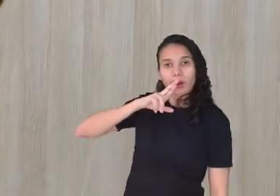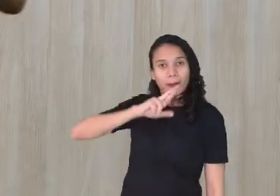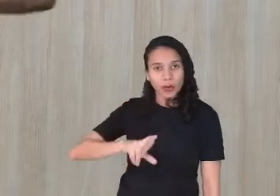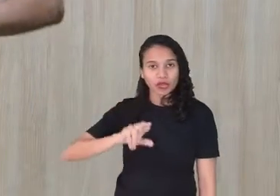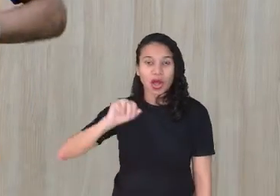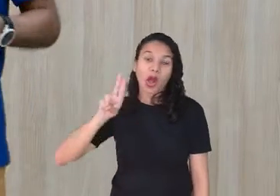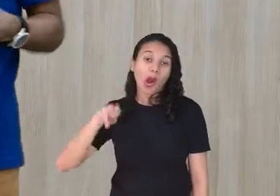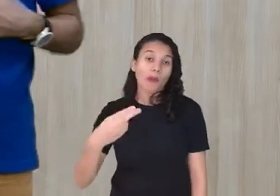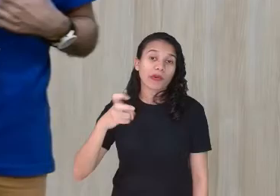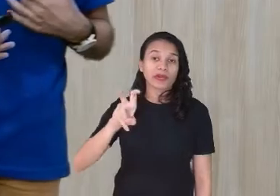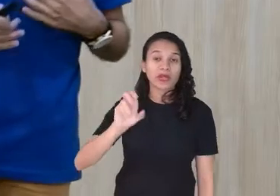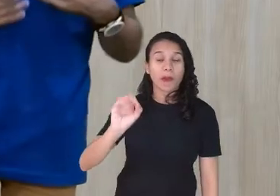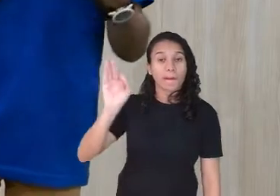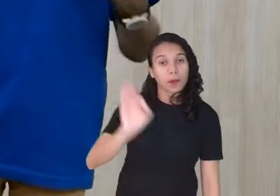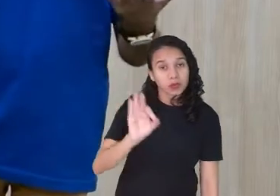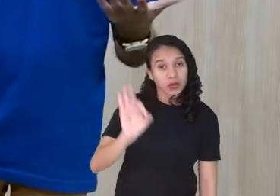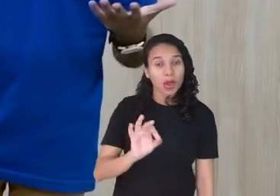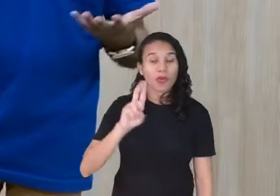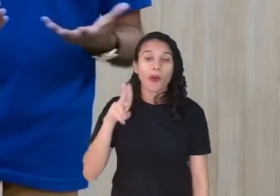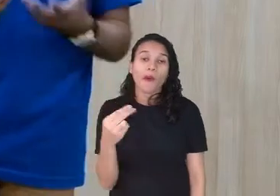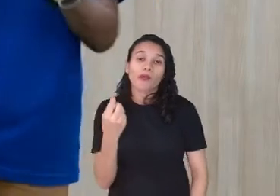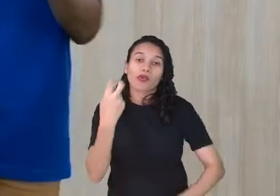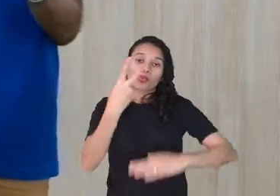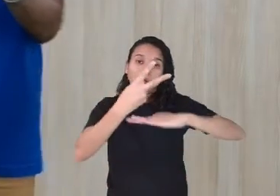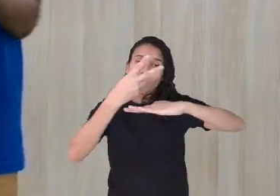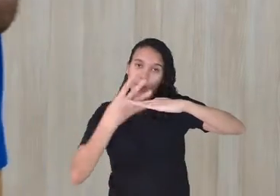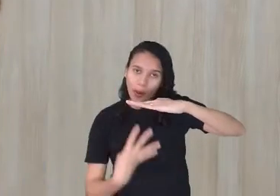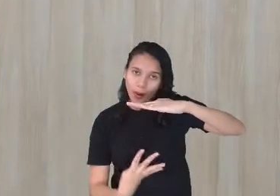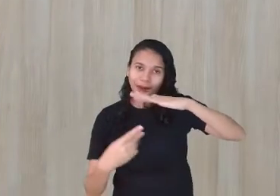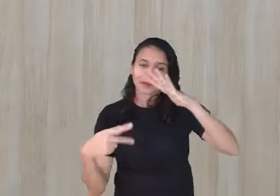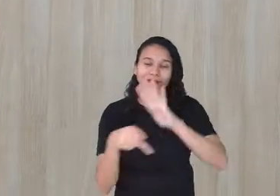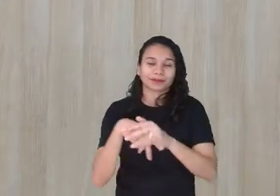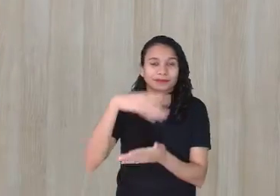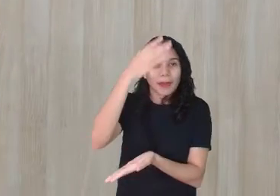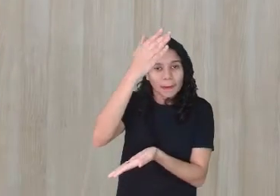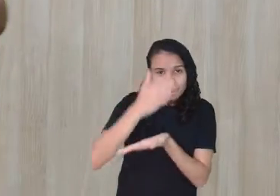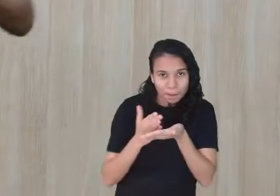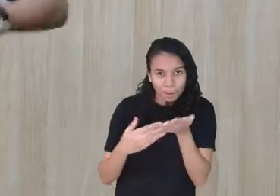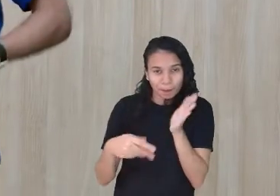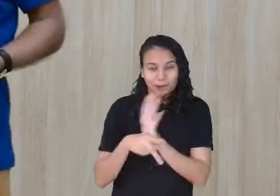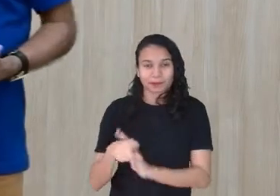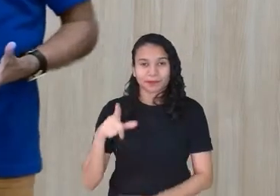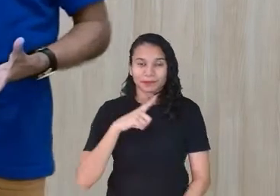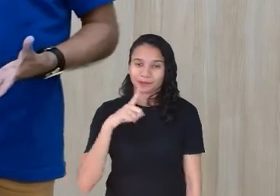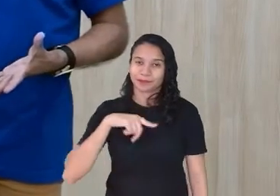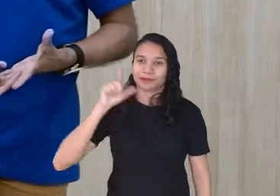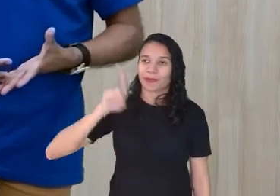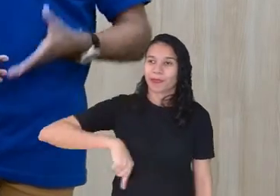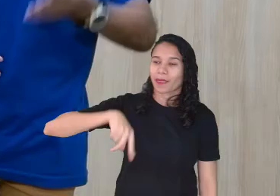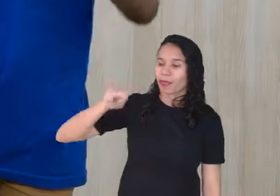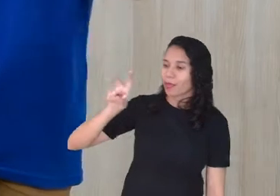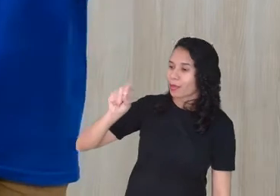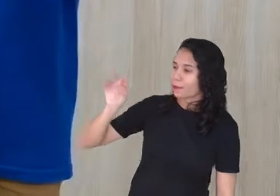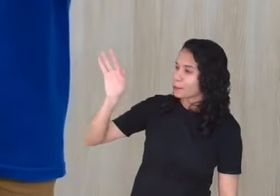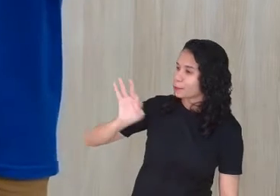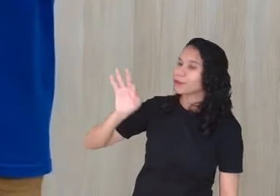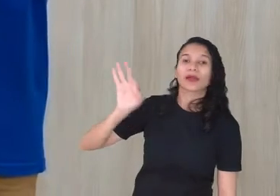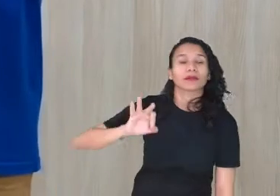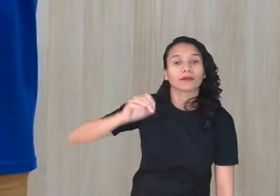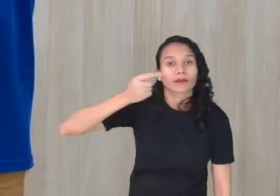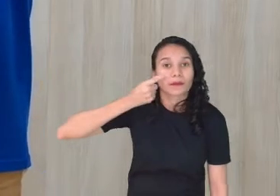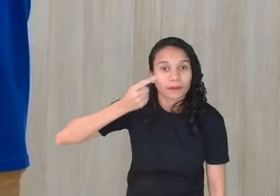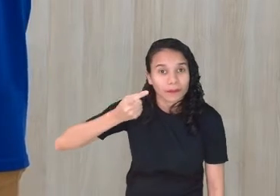50%. Ou apenas deixar 2/4, que eu já sei que vai ser a metade dos casos, que é 50%.